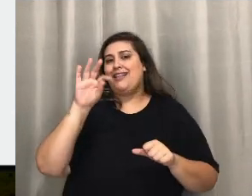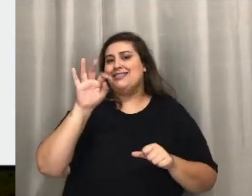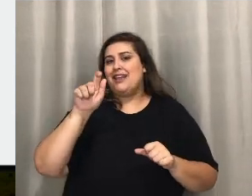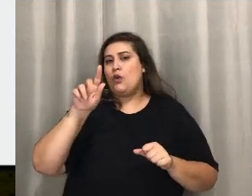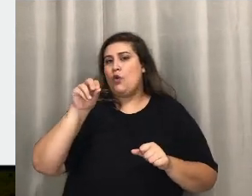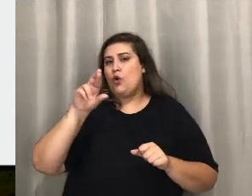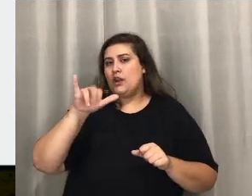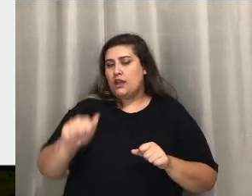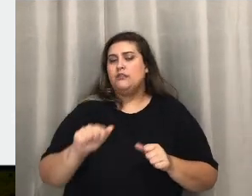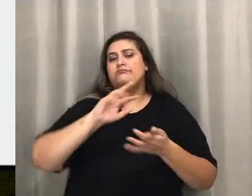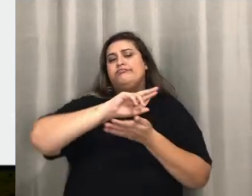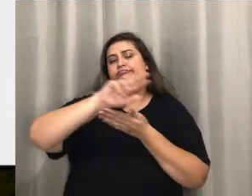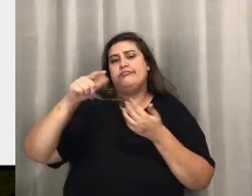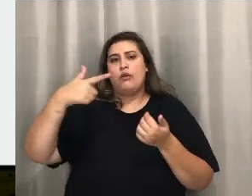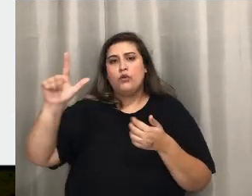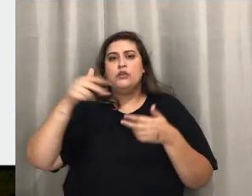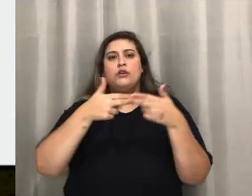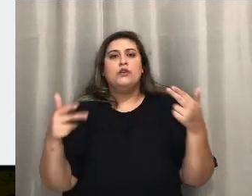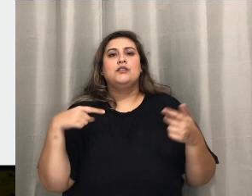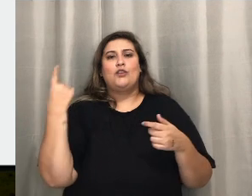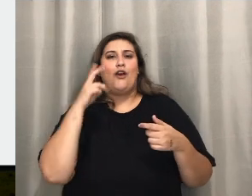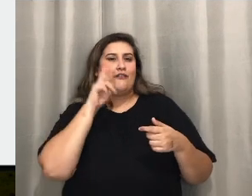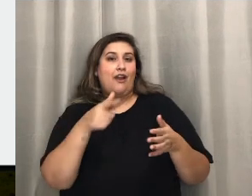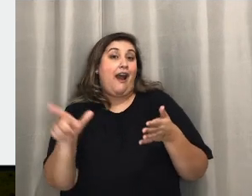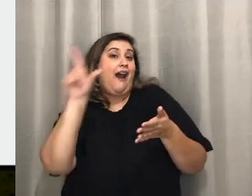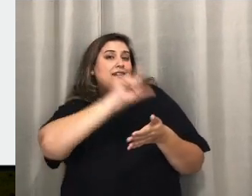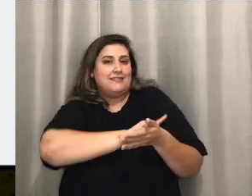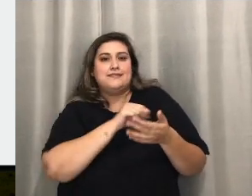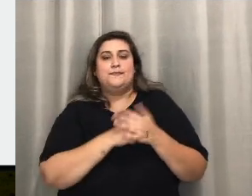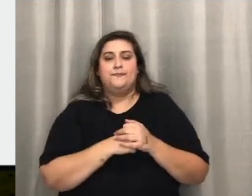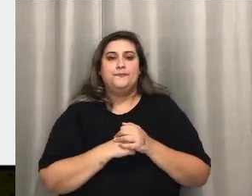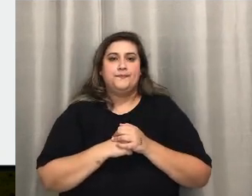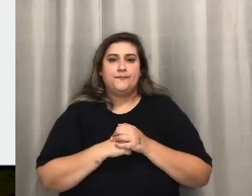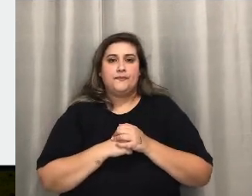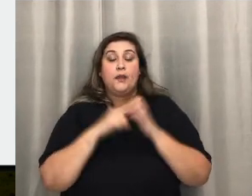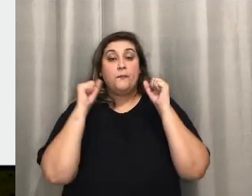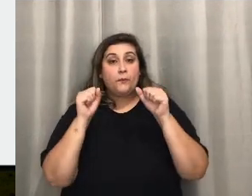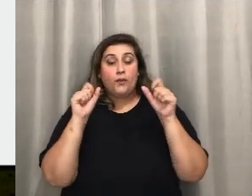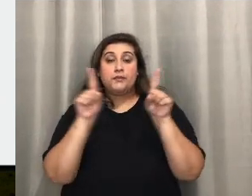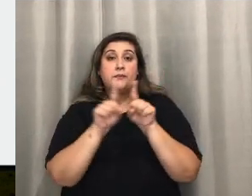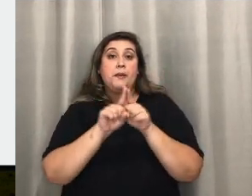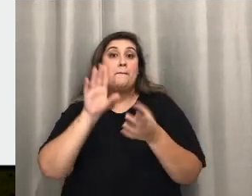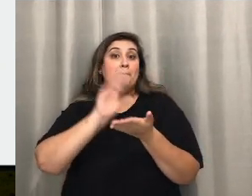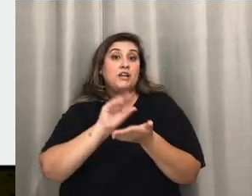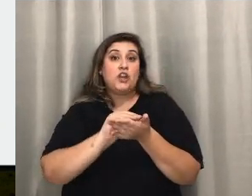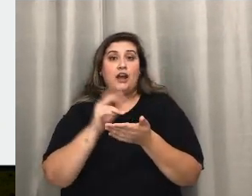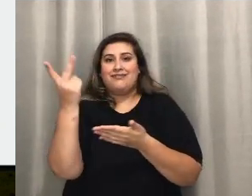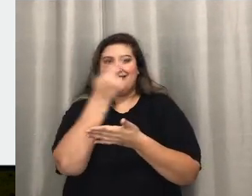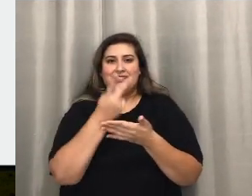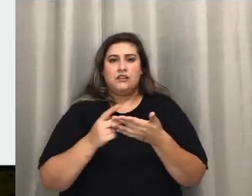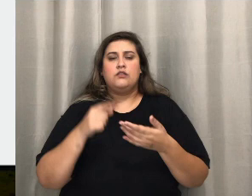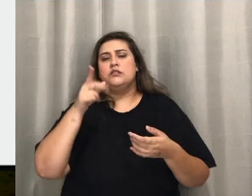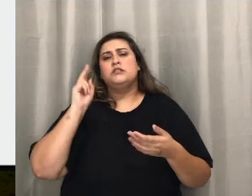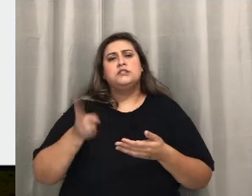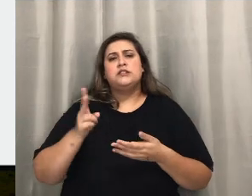mudar a capa, a categoria do podcast e as outras opções que nós vimos